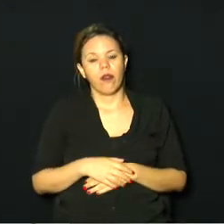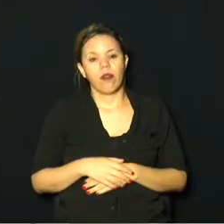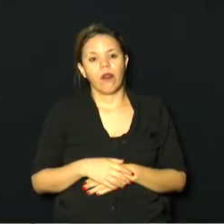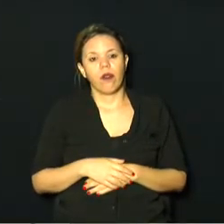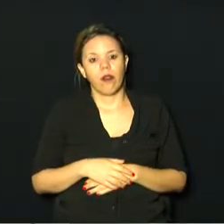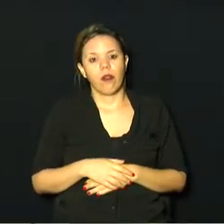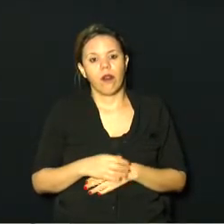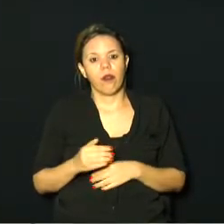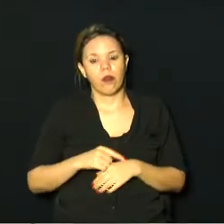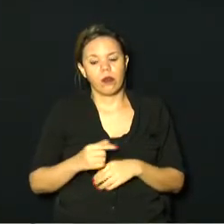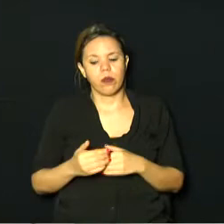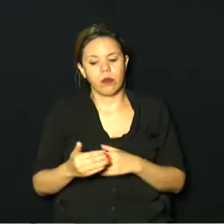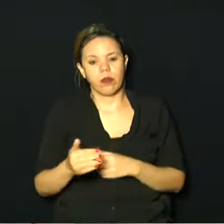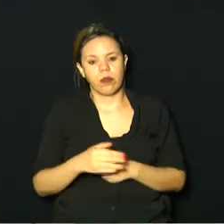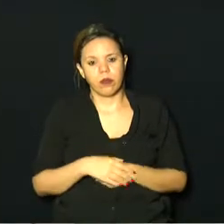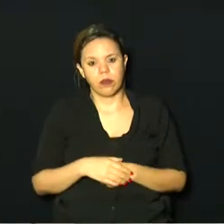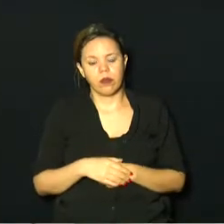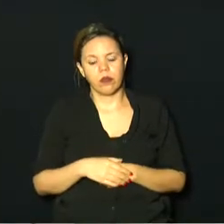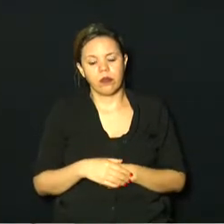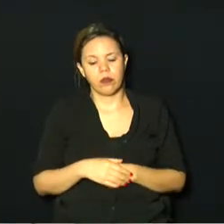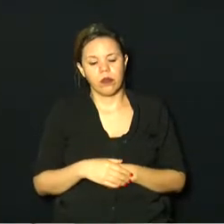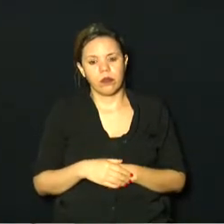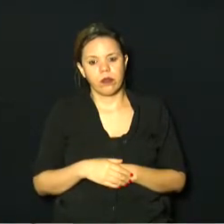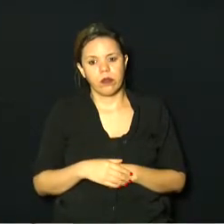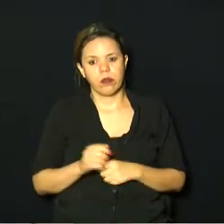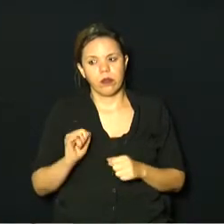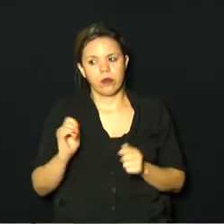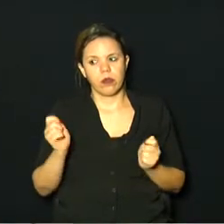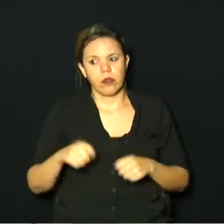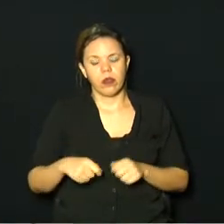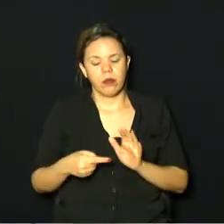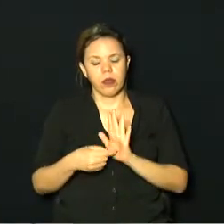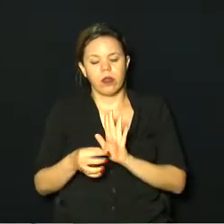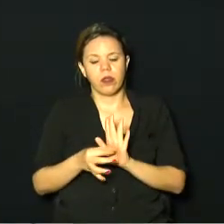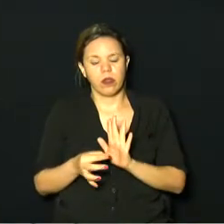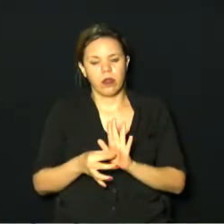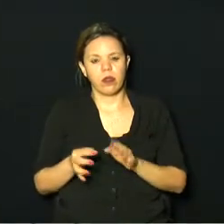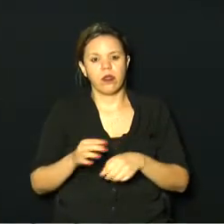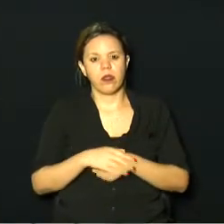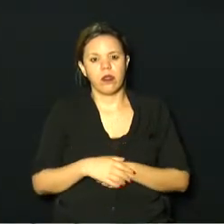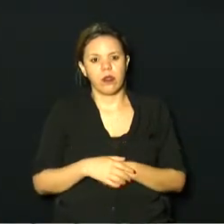aí para que você pudesse se manifestar.